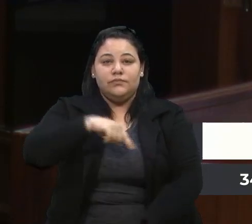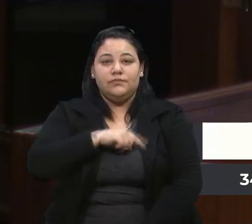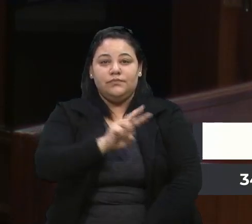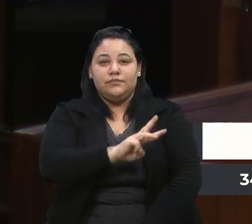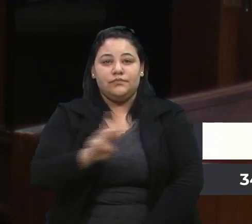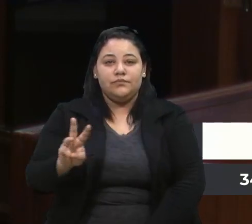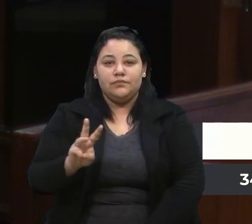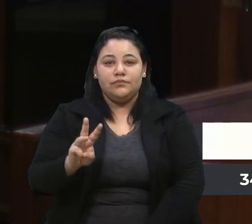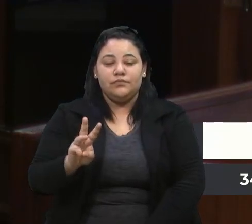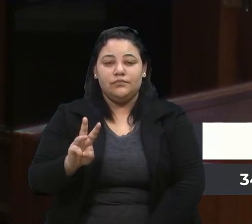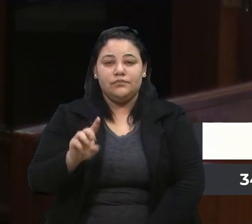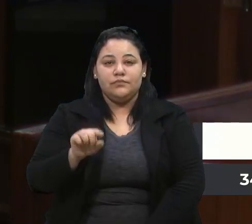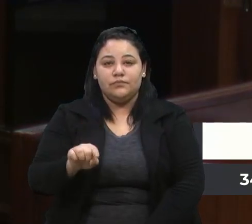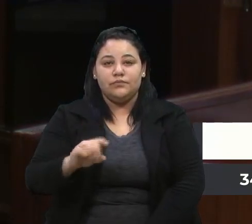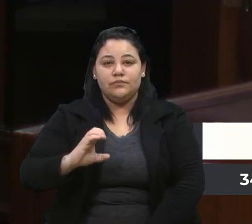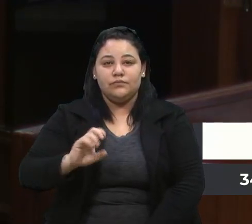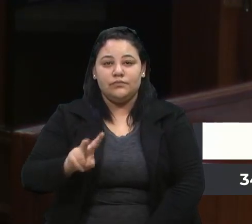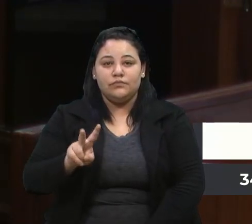o